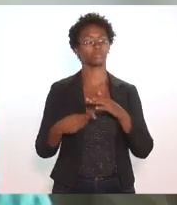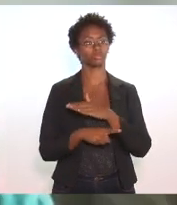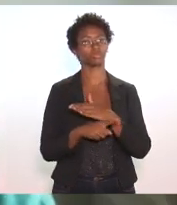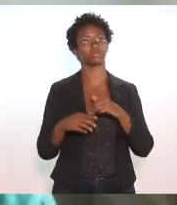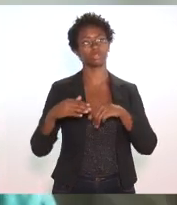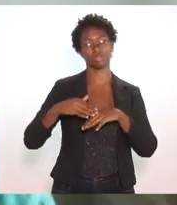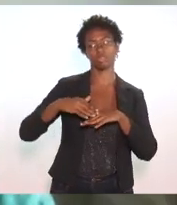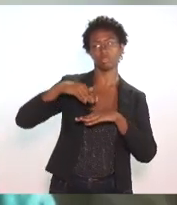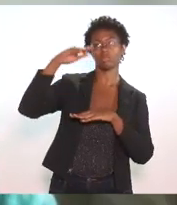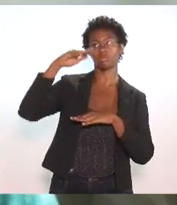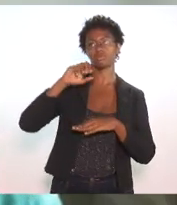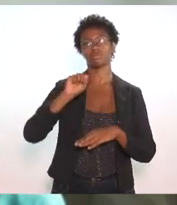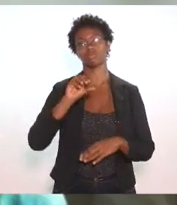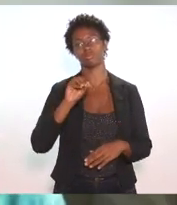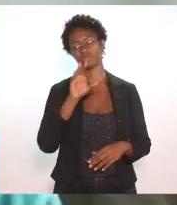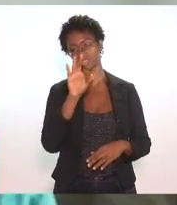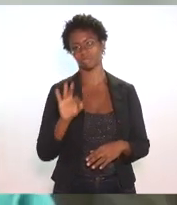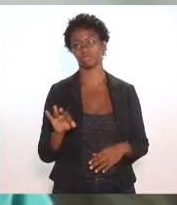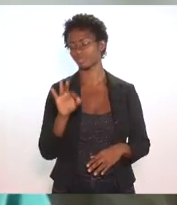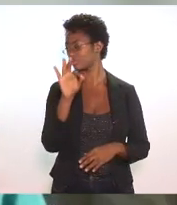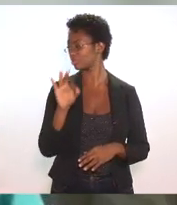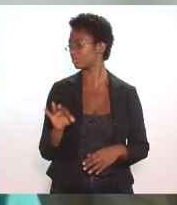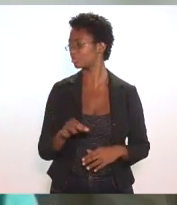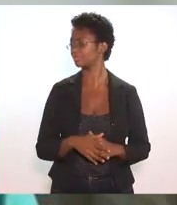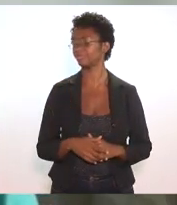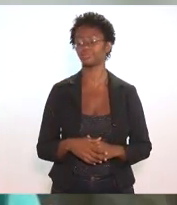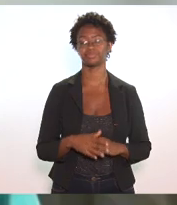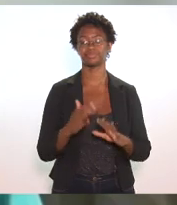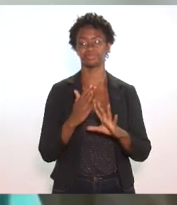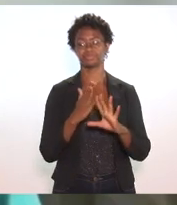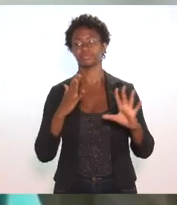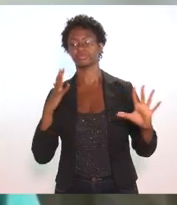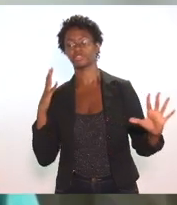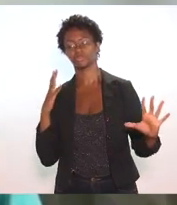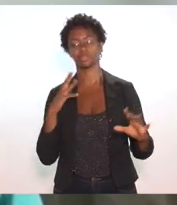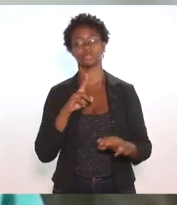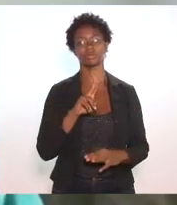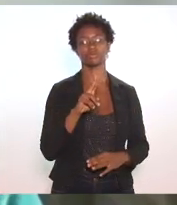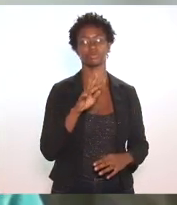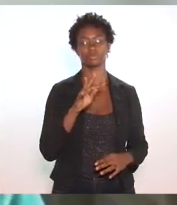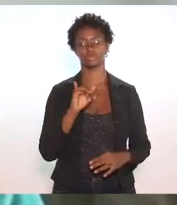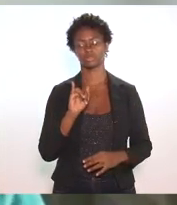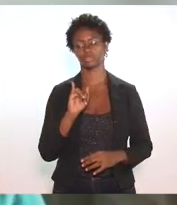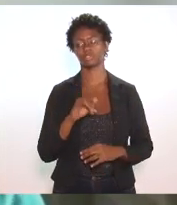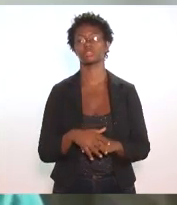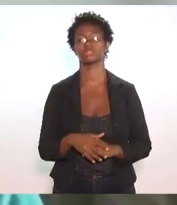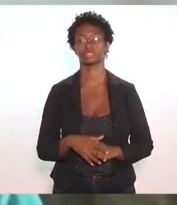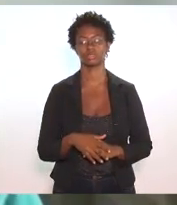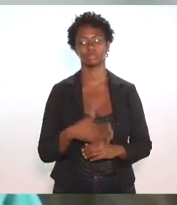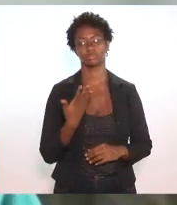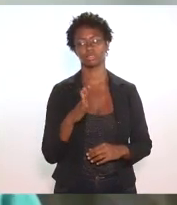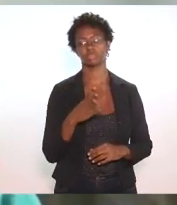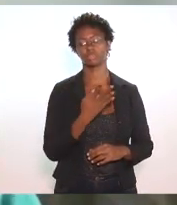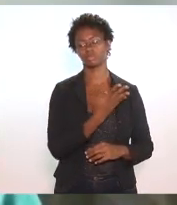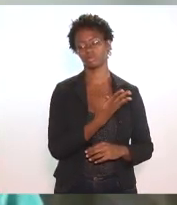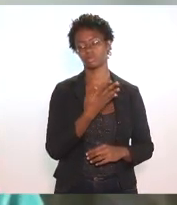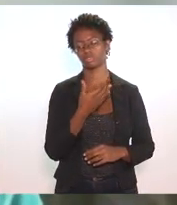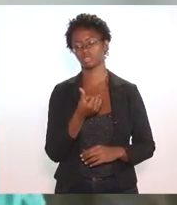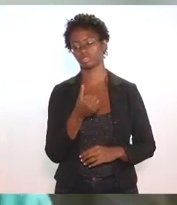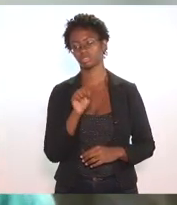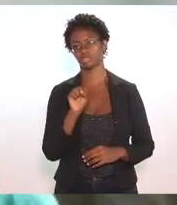80 pontos percentuais. A fila da UTI estava em